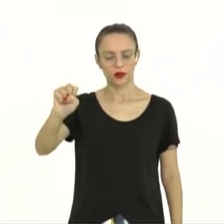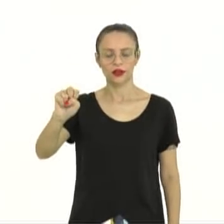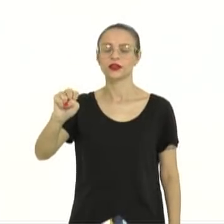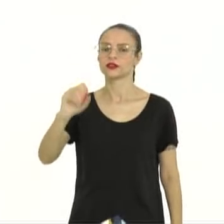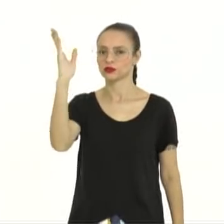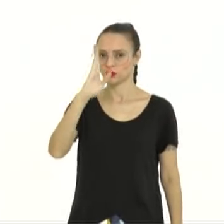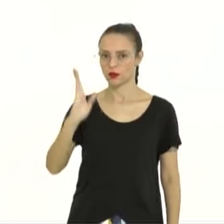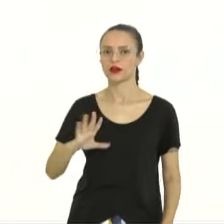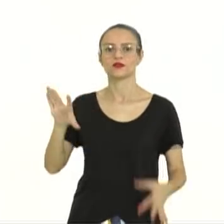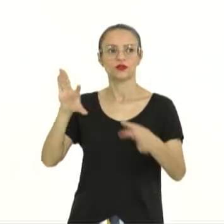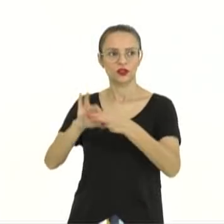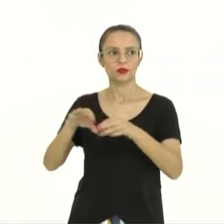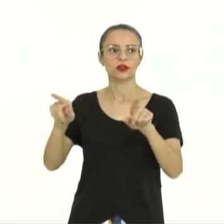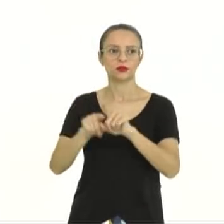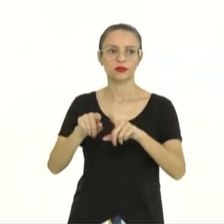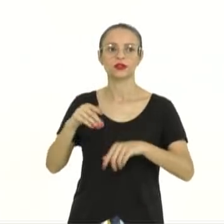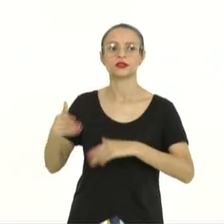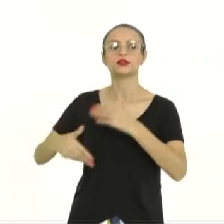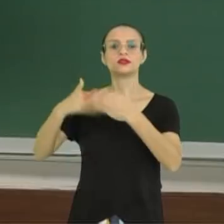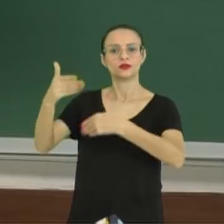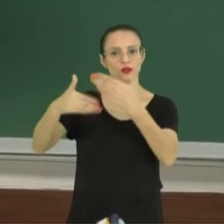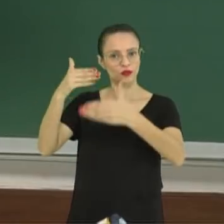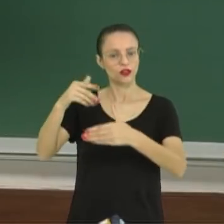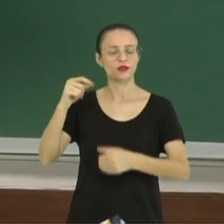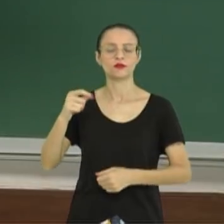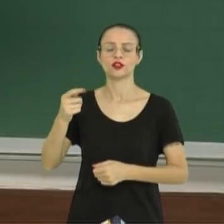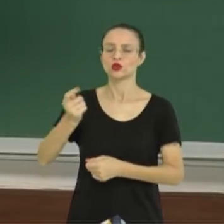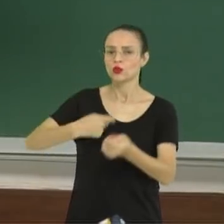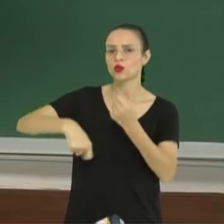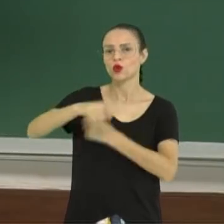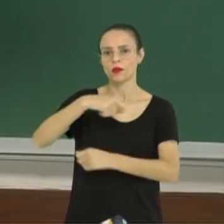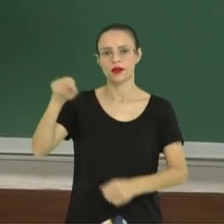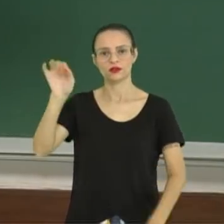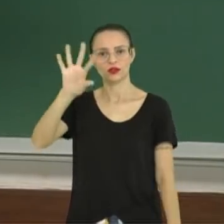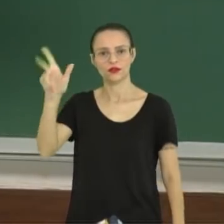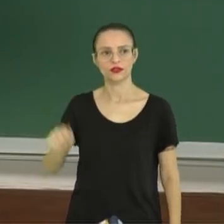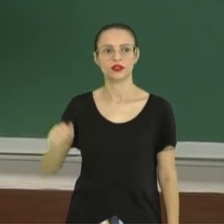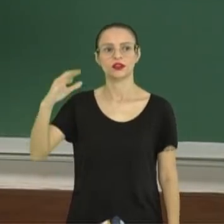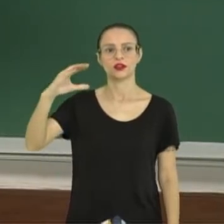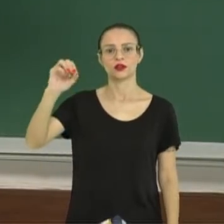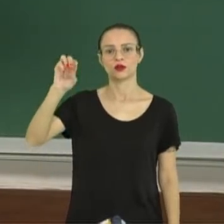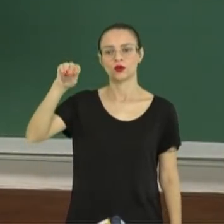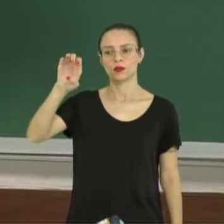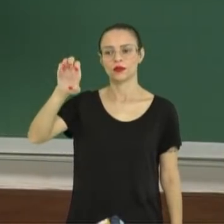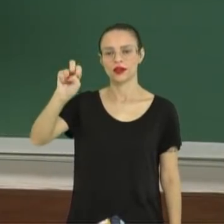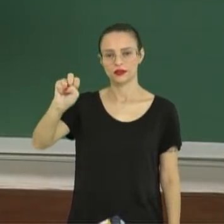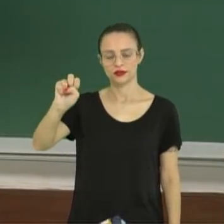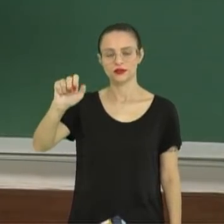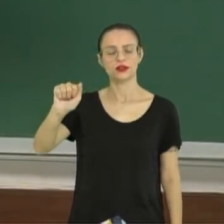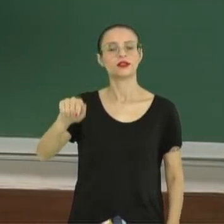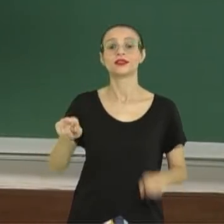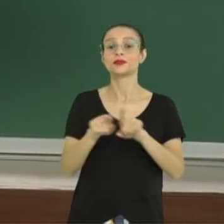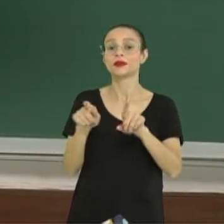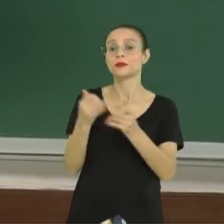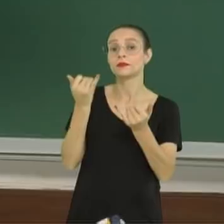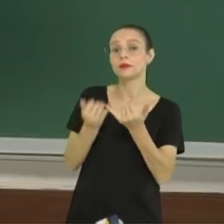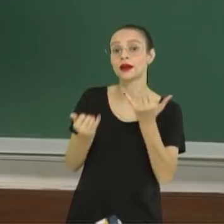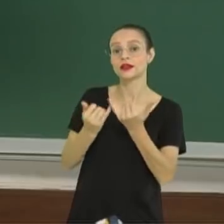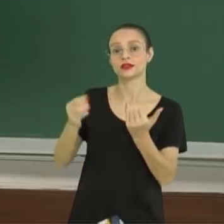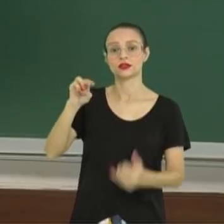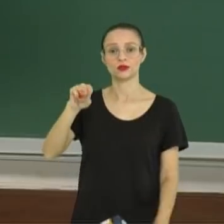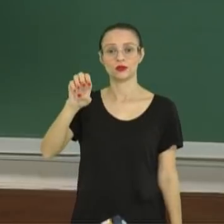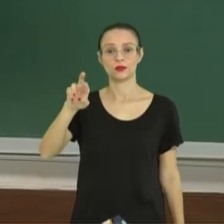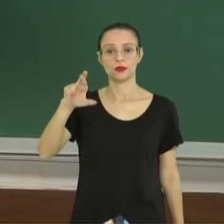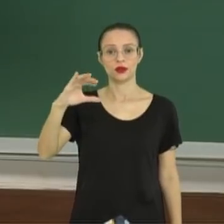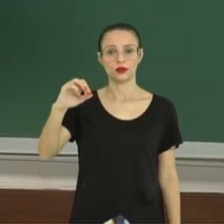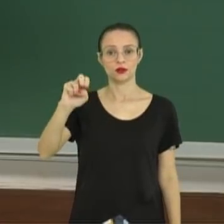parte, vem desenvolvendo comércio com os africanos, e tem a COMESA, né, que é um mercado comum, parecido com o